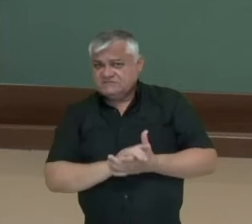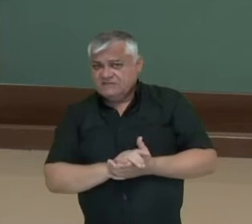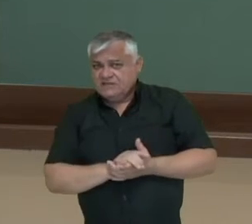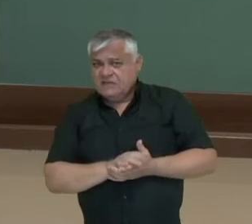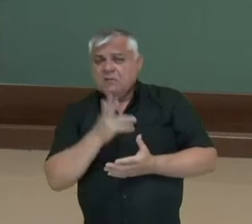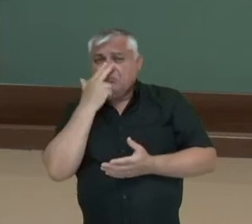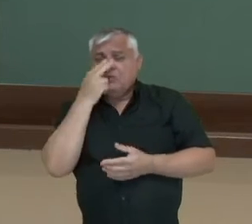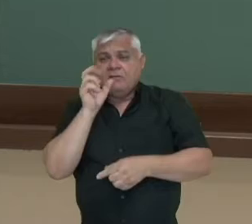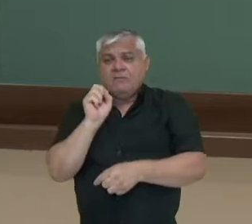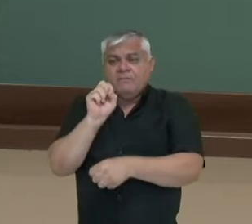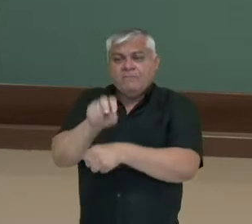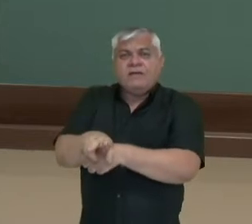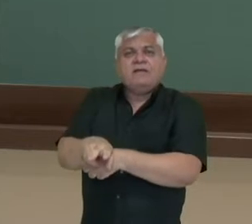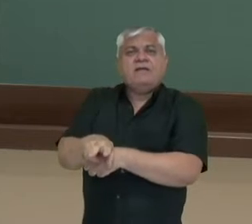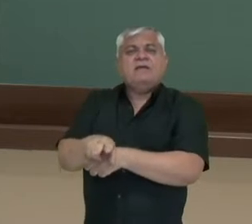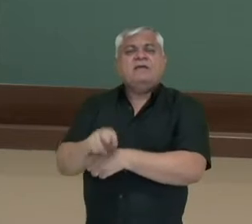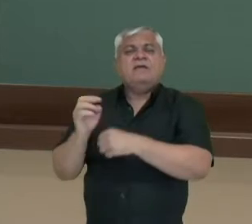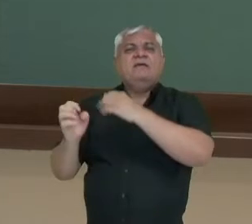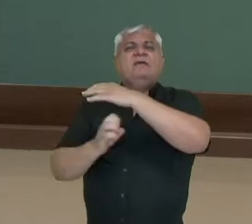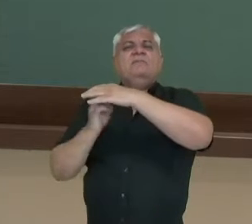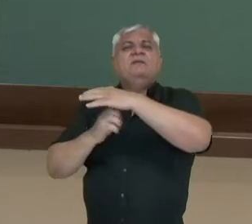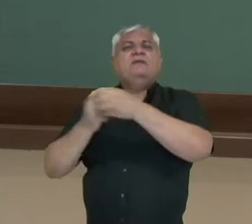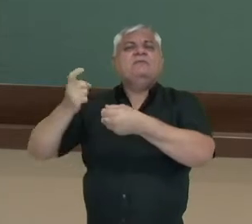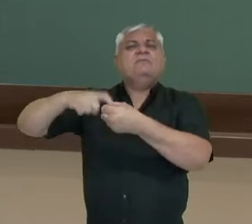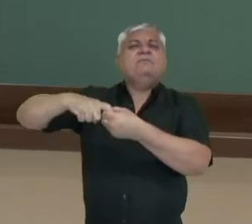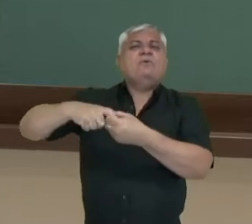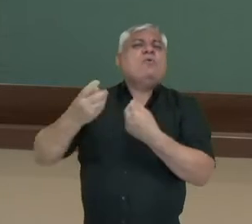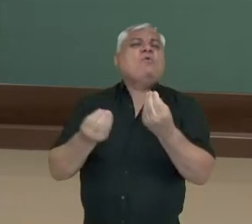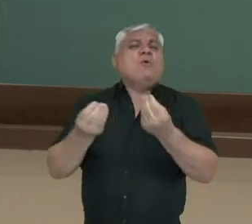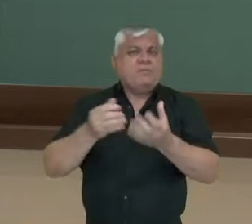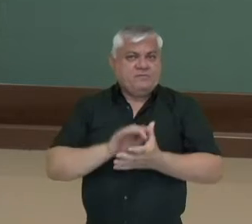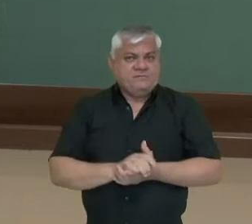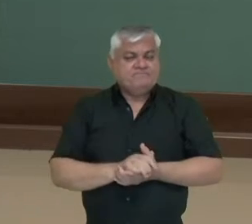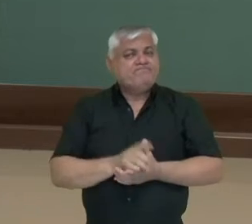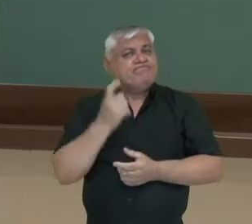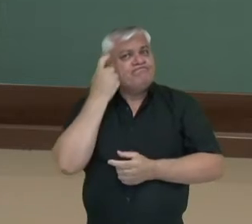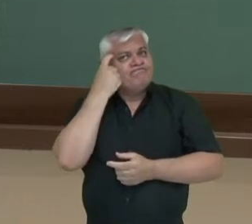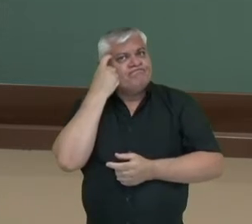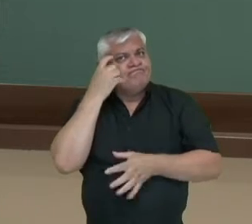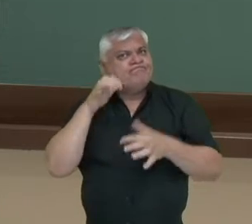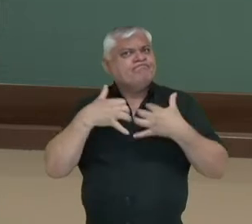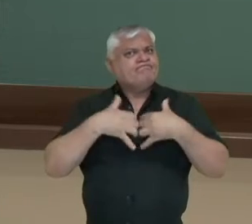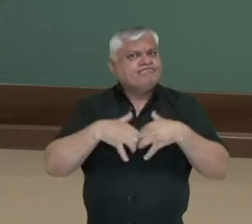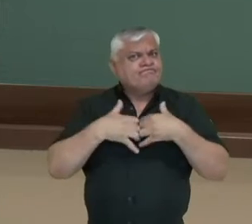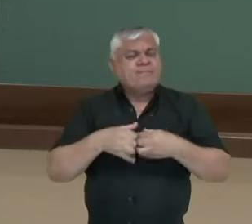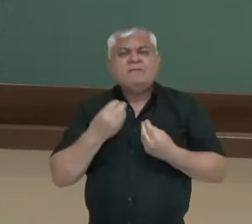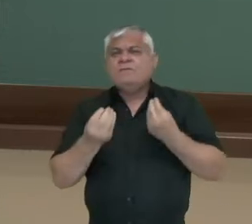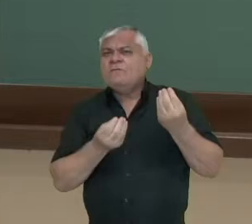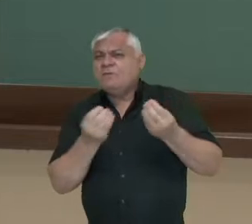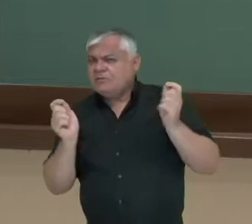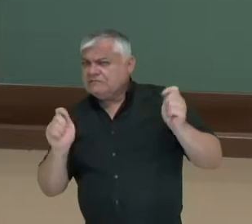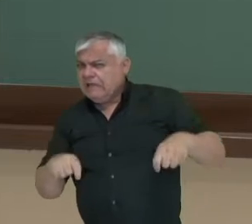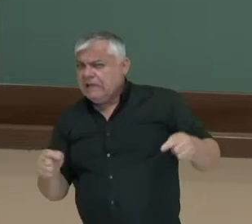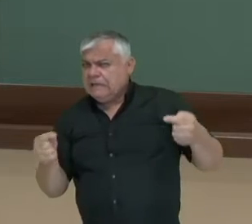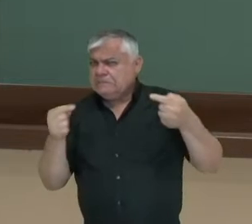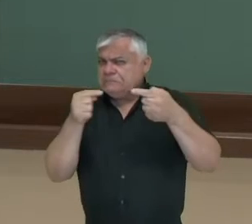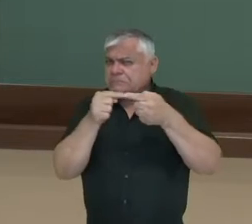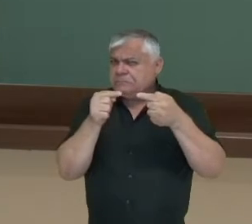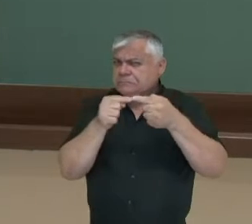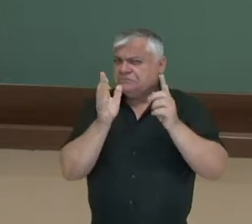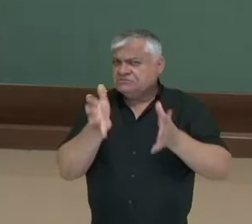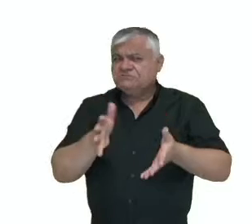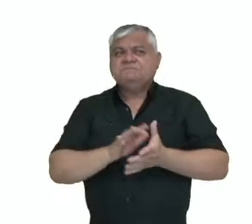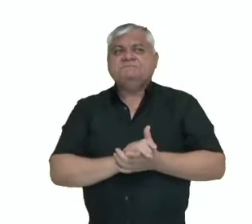admitido numa cooperativa? Vamos lá essa questão aqui para vocês pensarem e depois a gente vai ver se bate com o conhecimento que vocês já